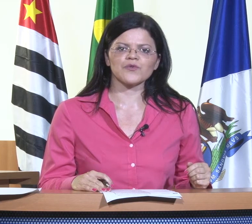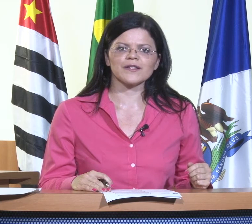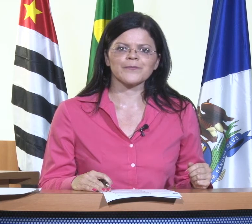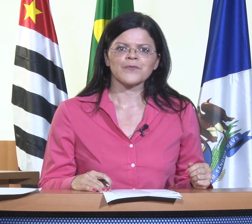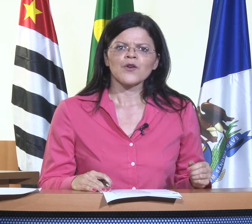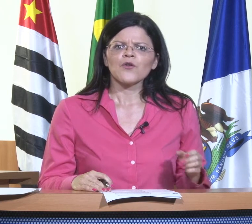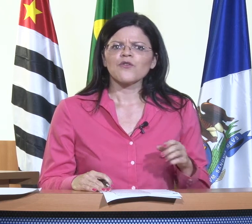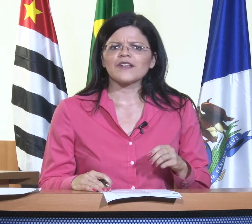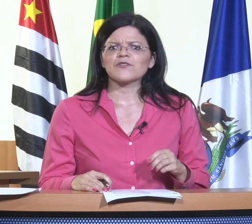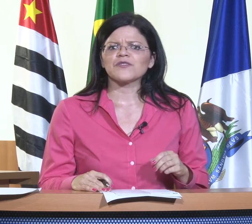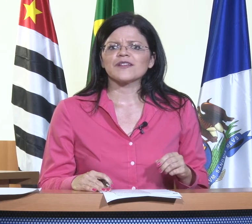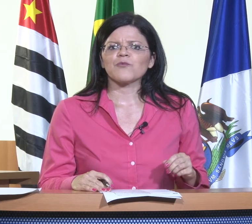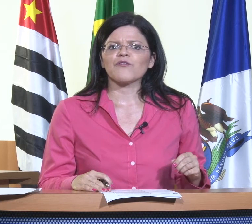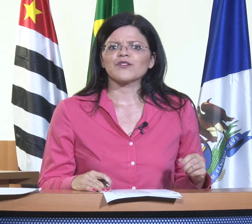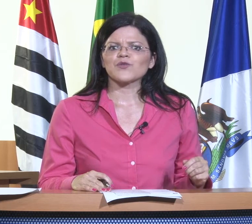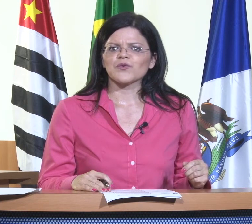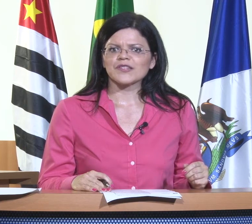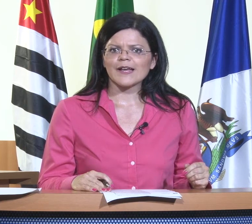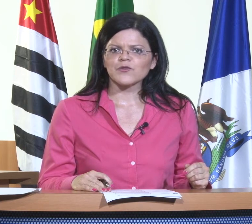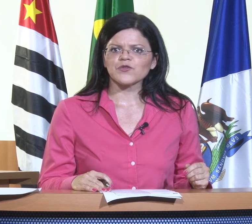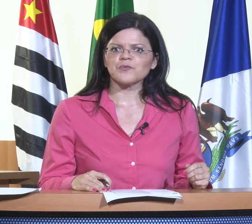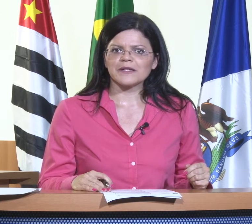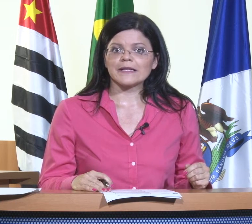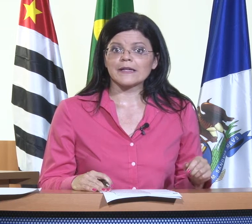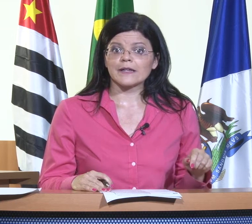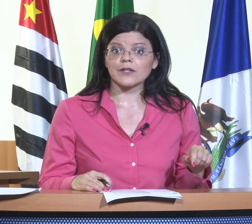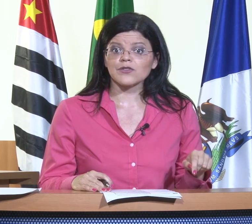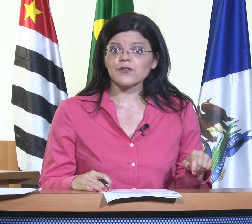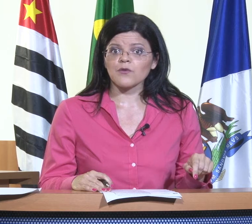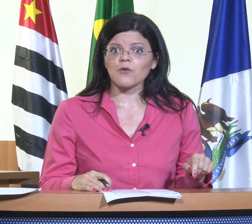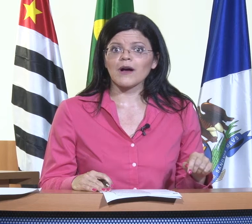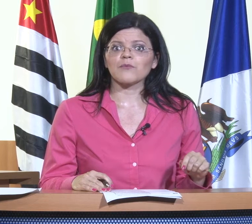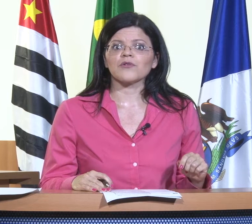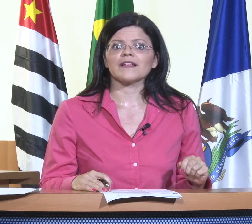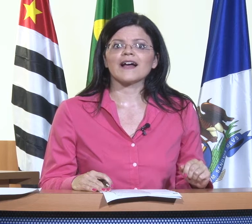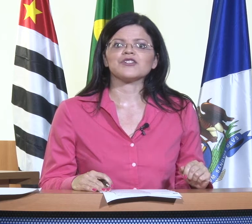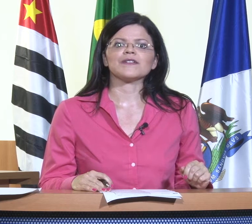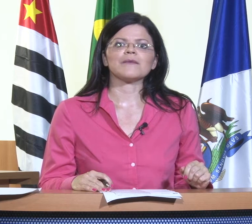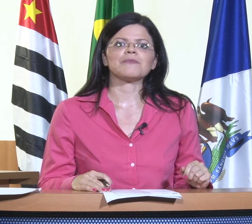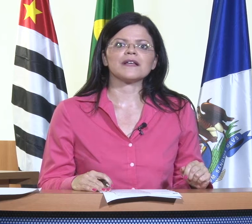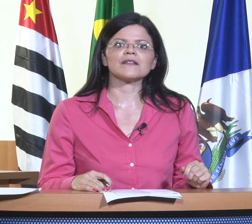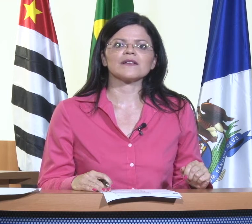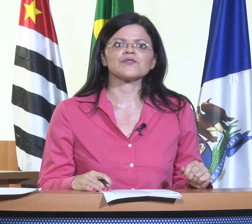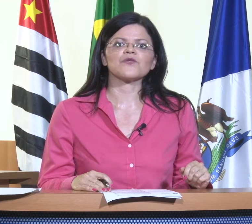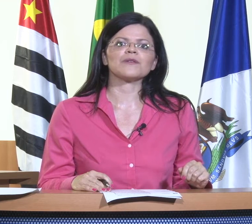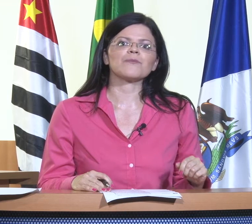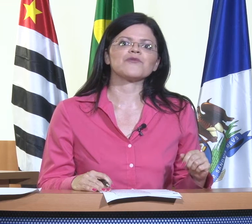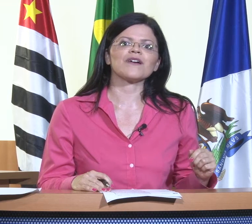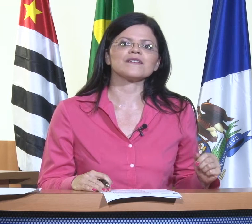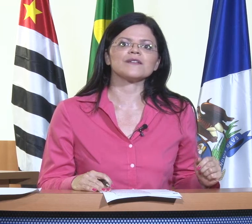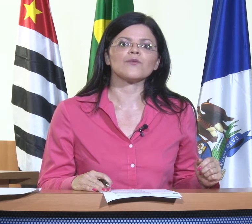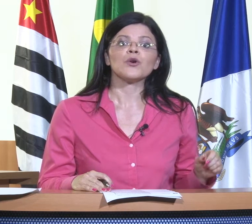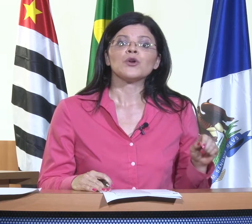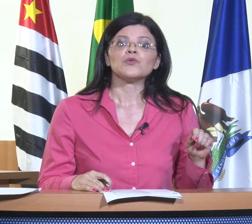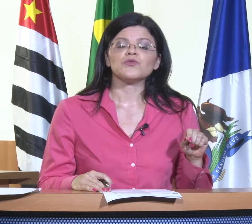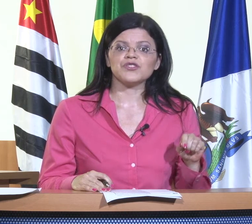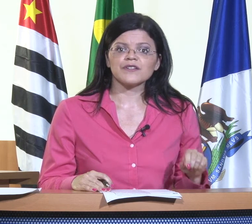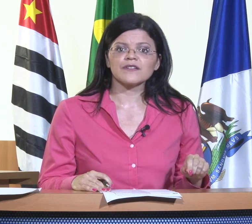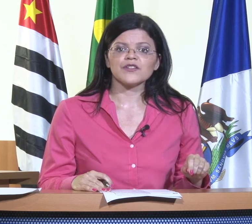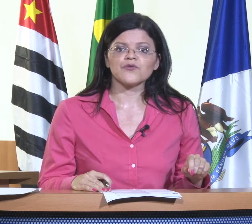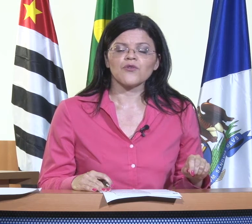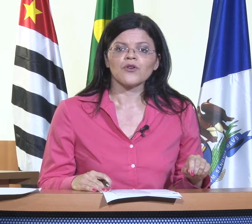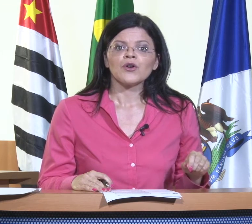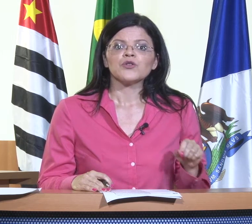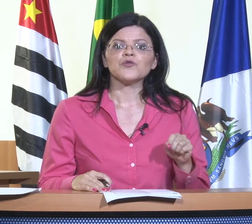de Souza. O vereador Samuel Vasconcelos, do PT, criticou a abordagem da imprensa sobre a aprovação, no